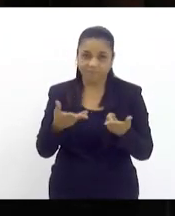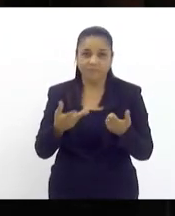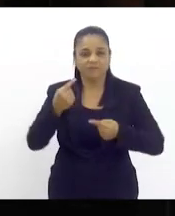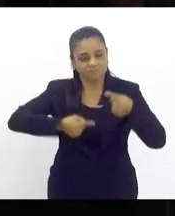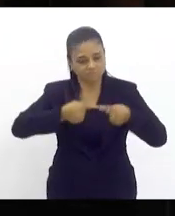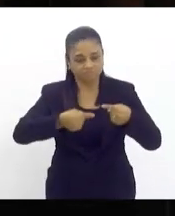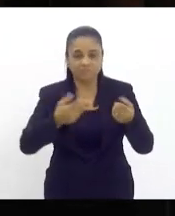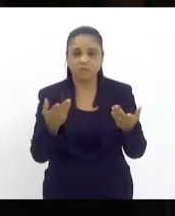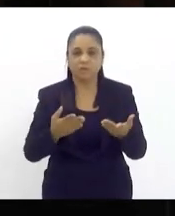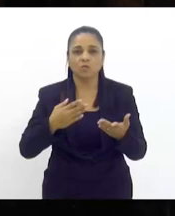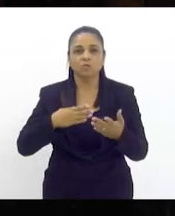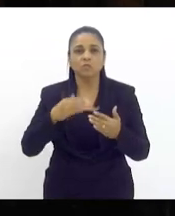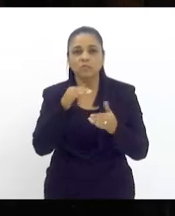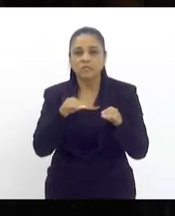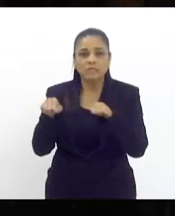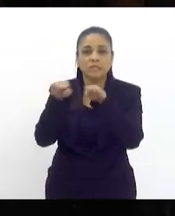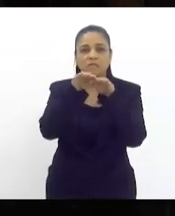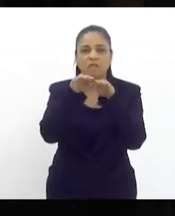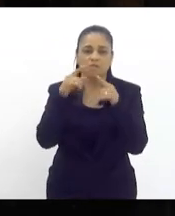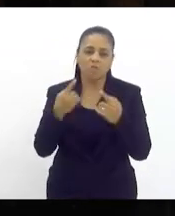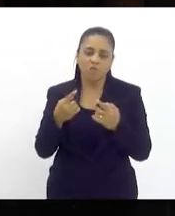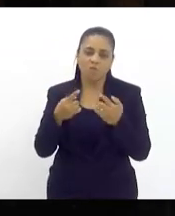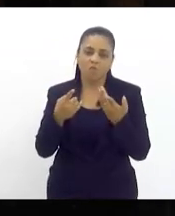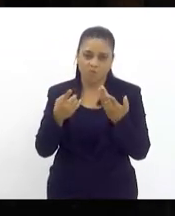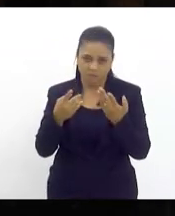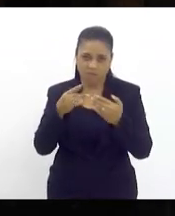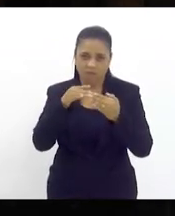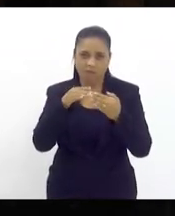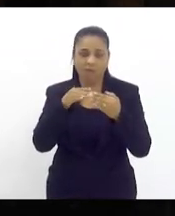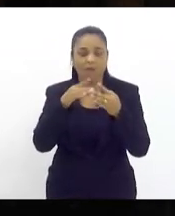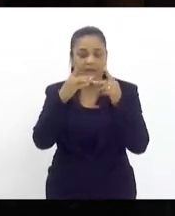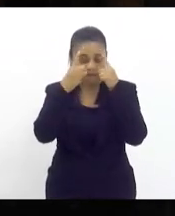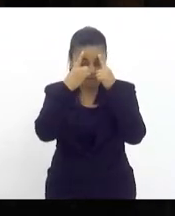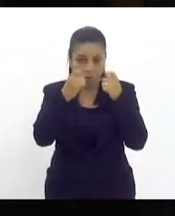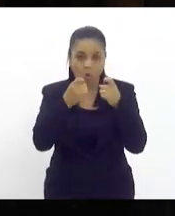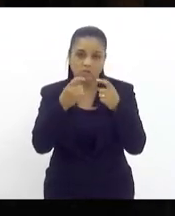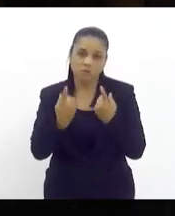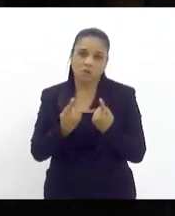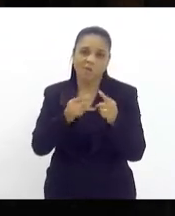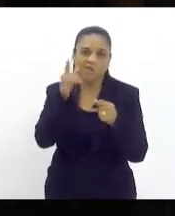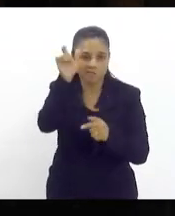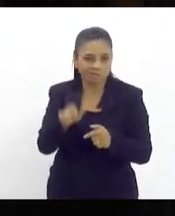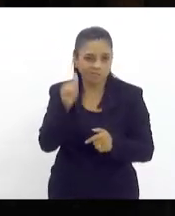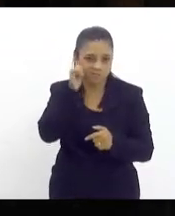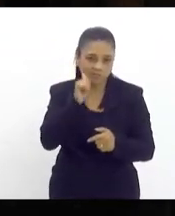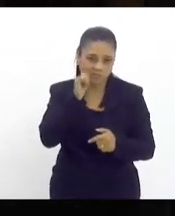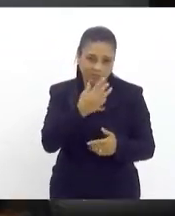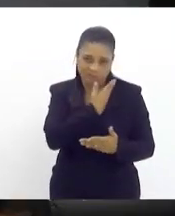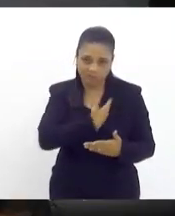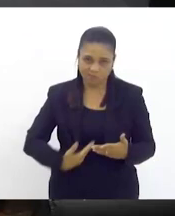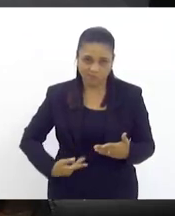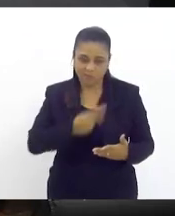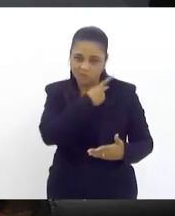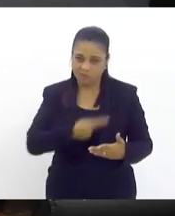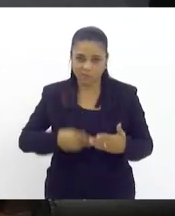nível de violência contra mulheres que temos no estado muito obrigada senhor presidente